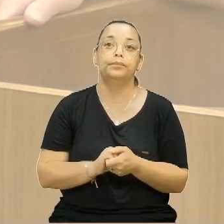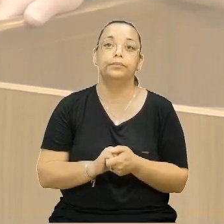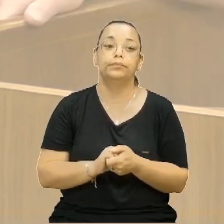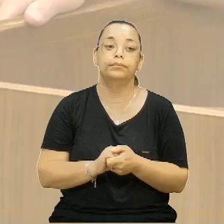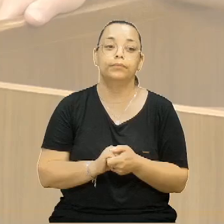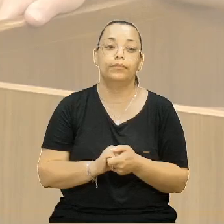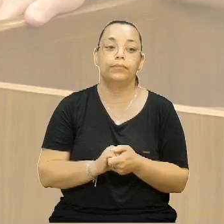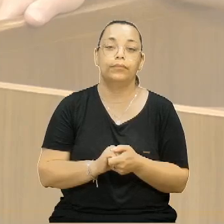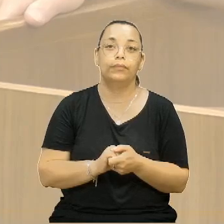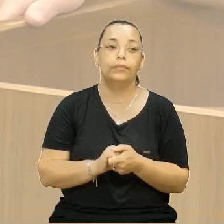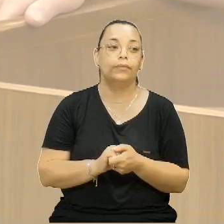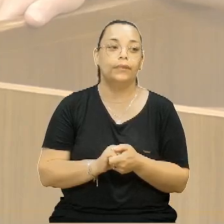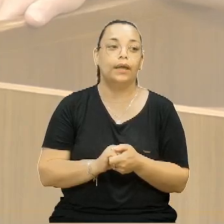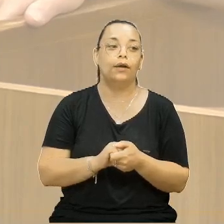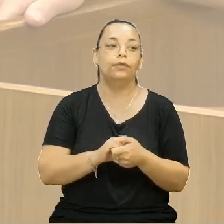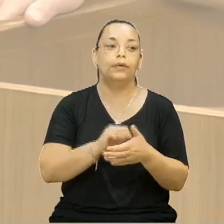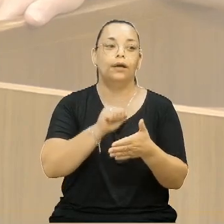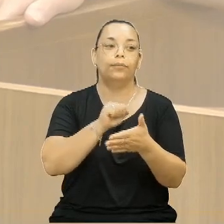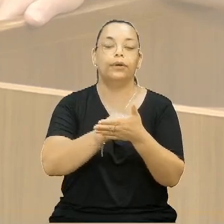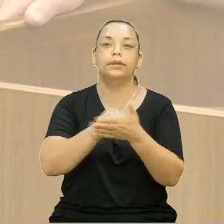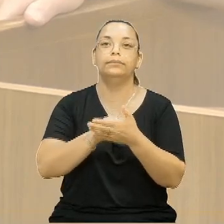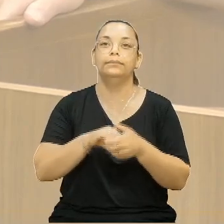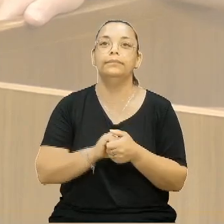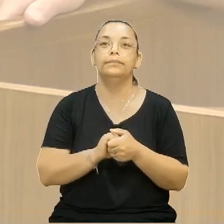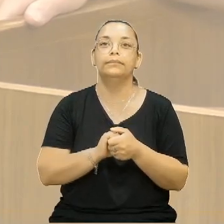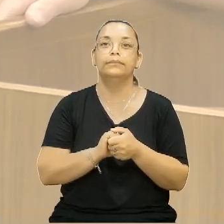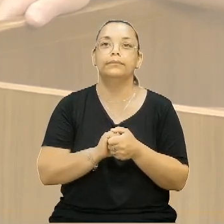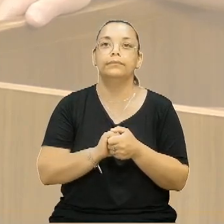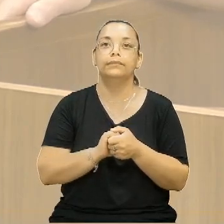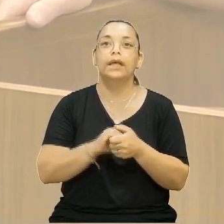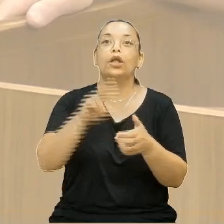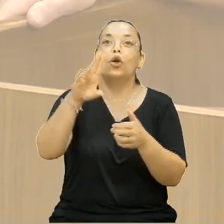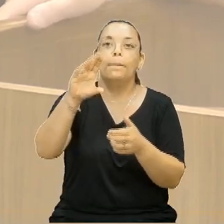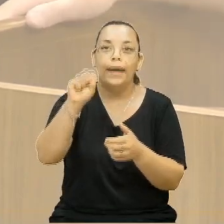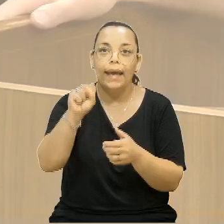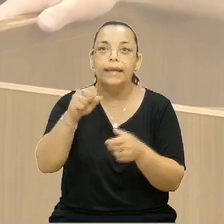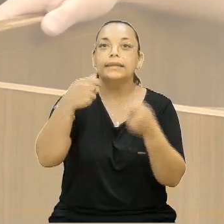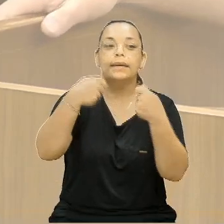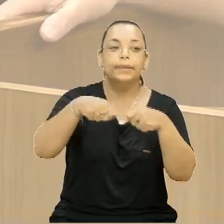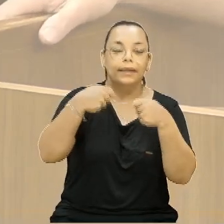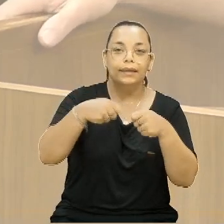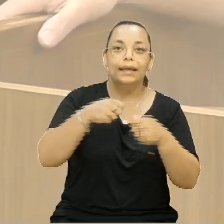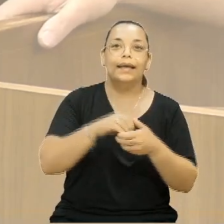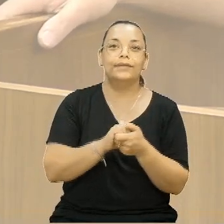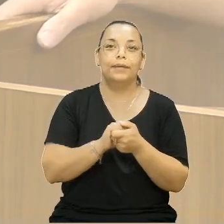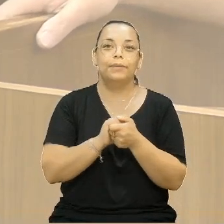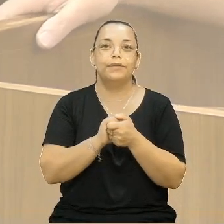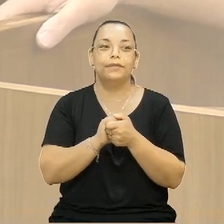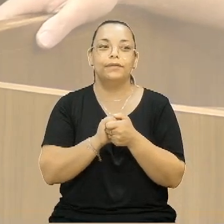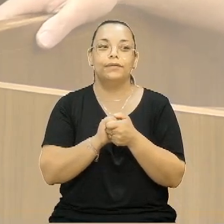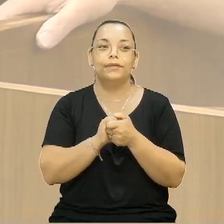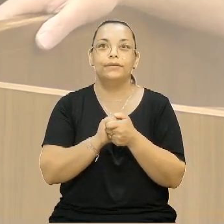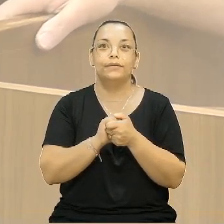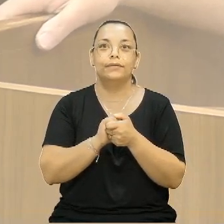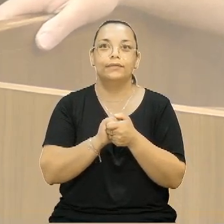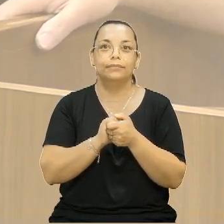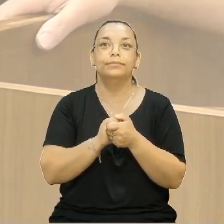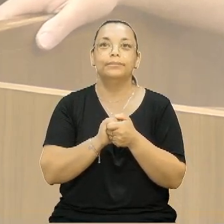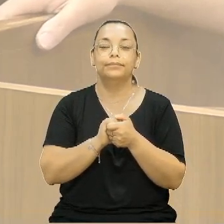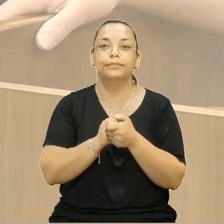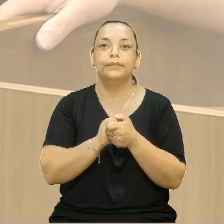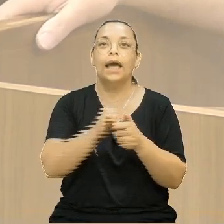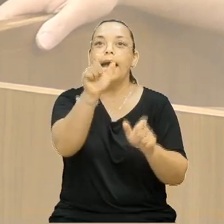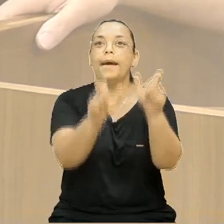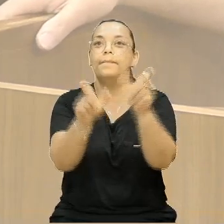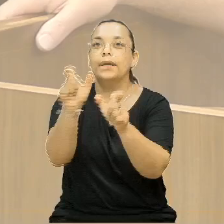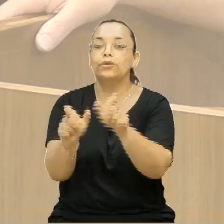né? Que buscam ela ali para levar ela a uma consulta, uma OBS, que levam aquela pessoa